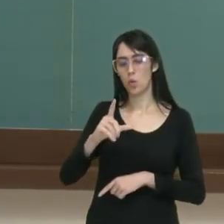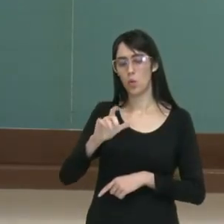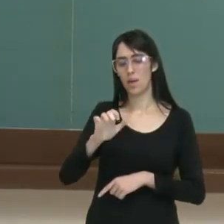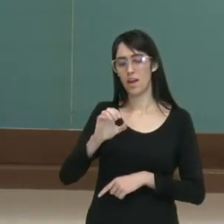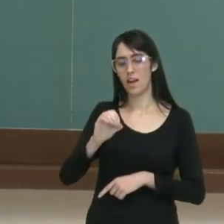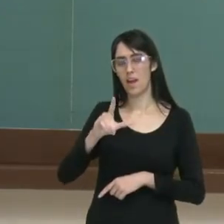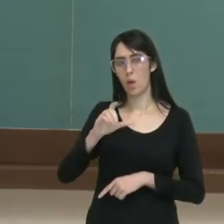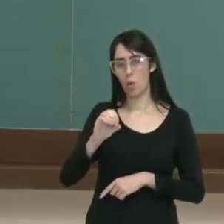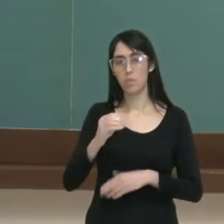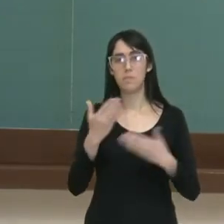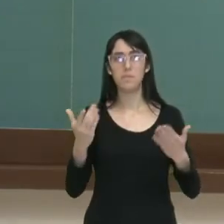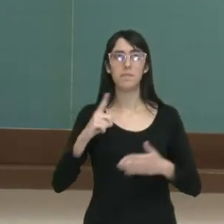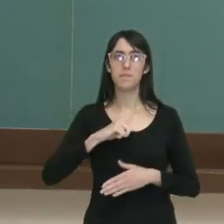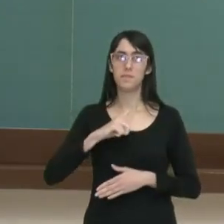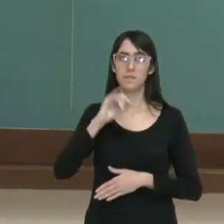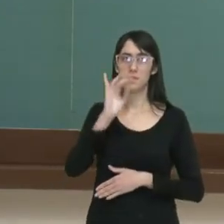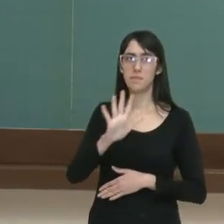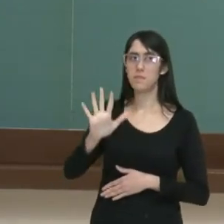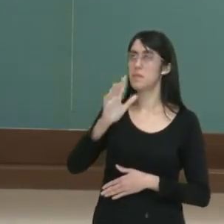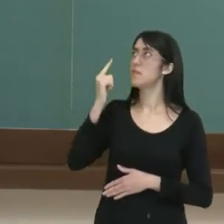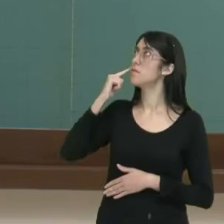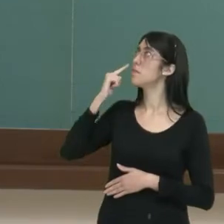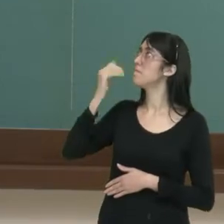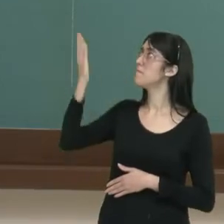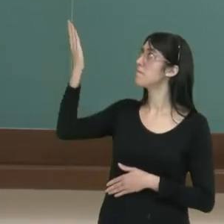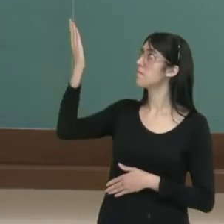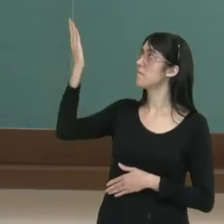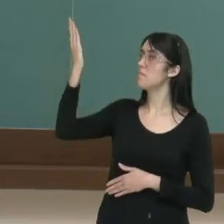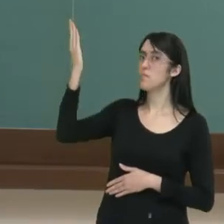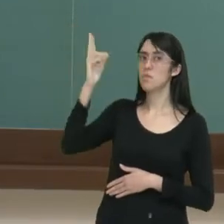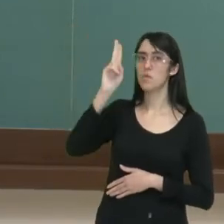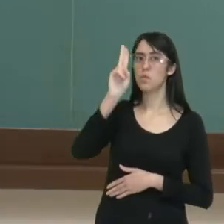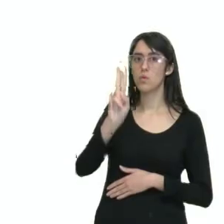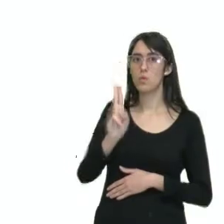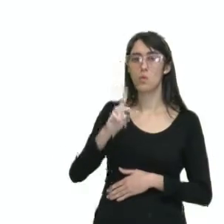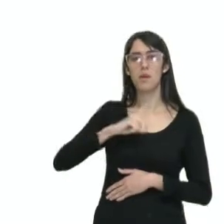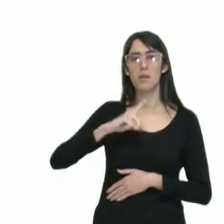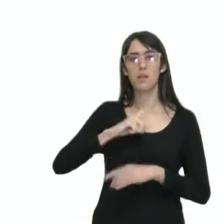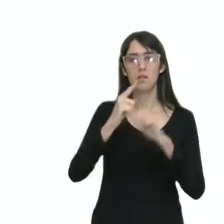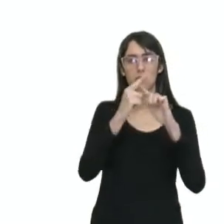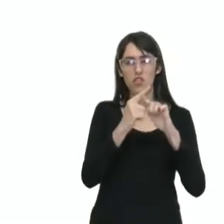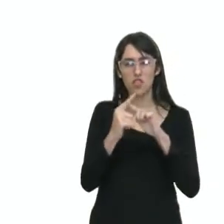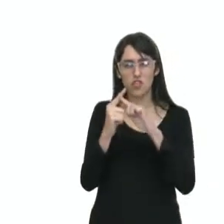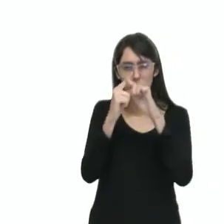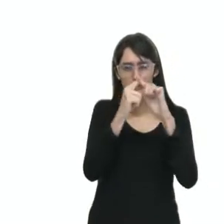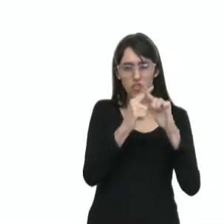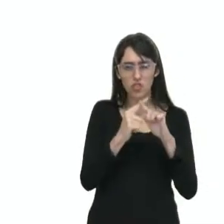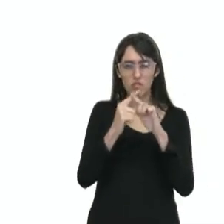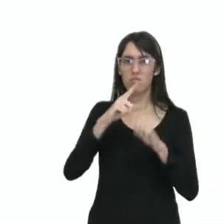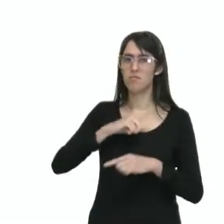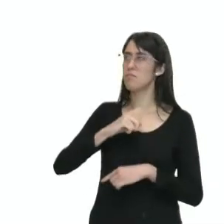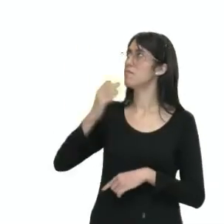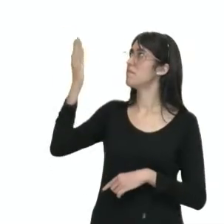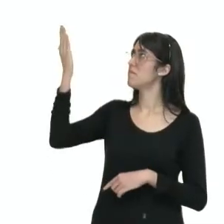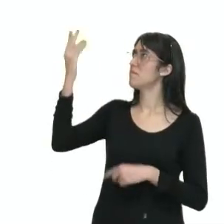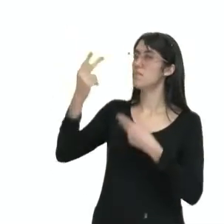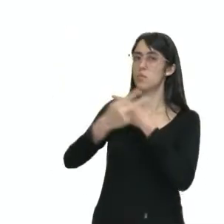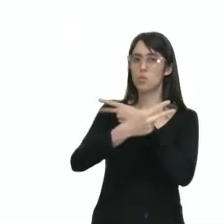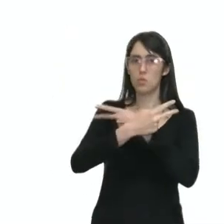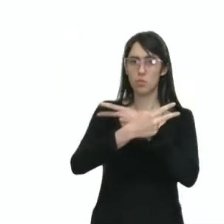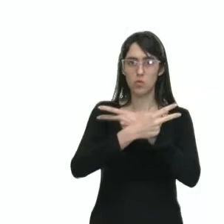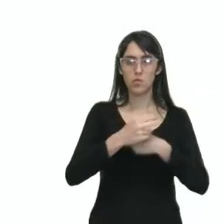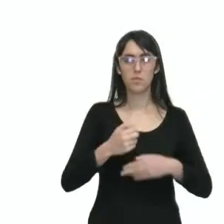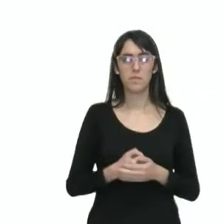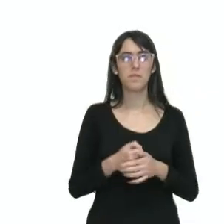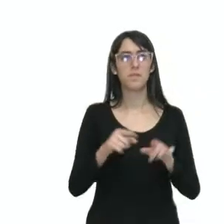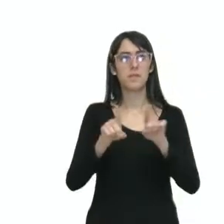temos o nucleolo. Aqui, ó, os xizinhos, vocês podem ver na imagem, são os cromossomos. Aqui